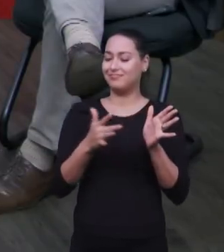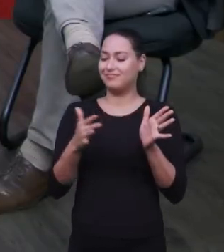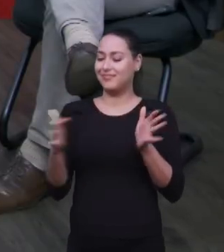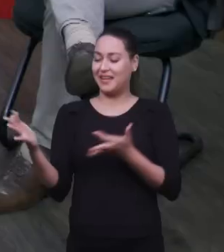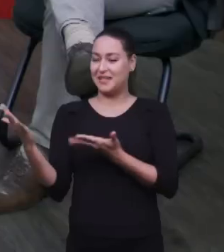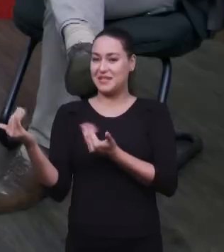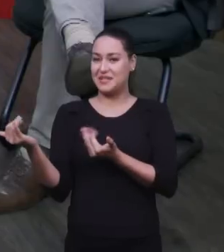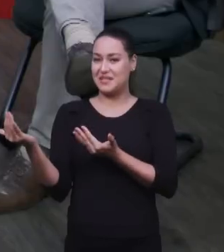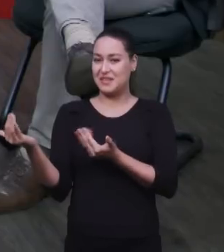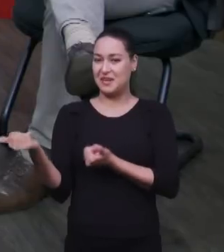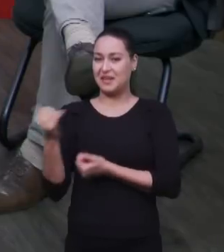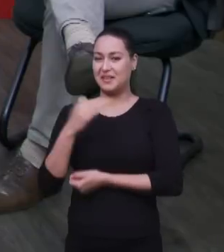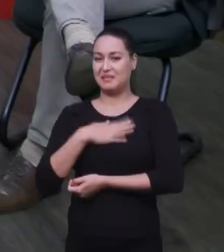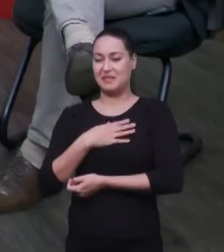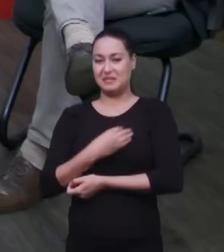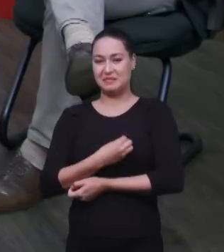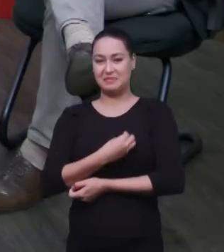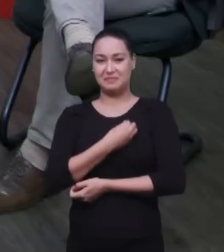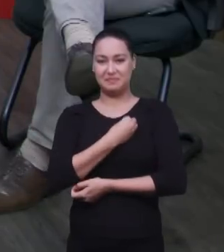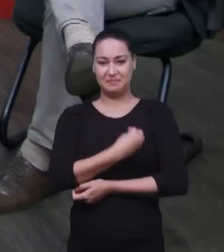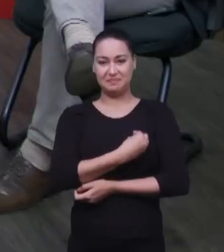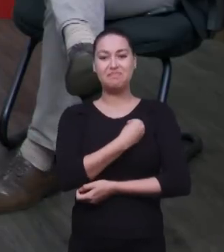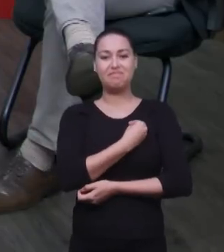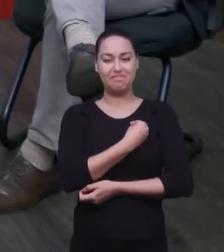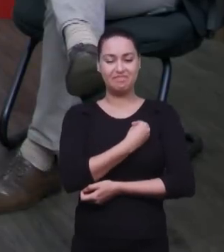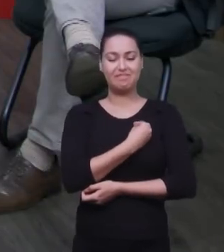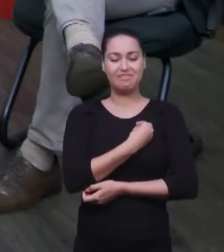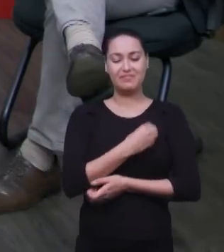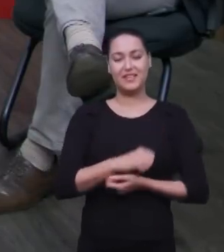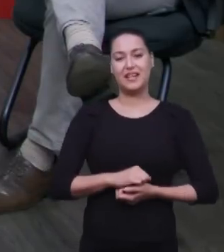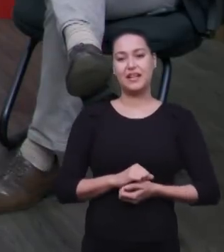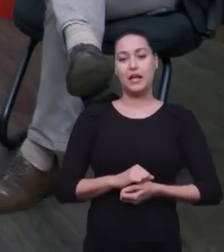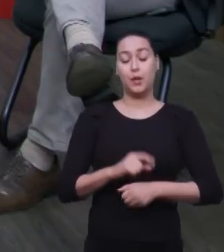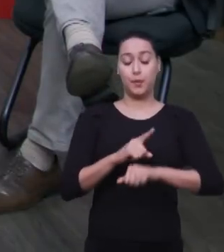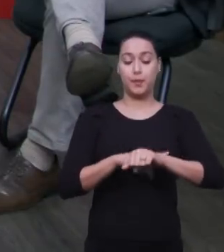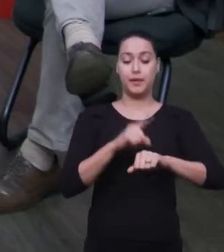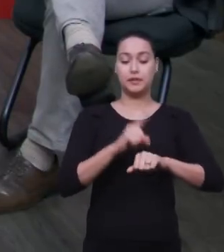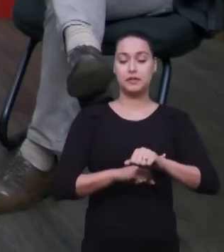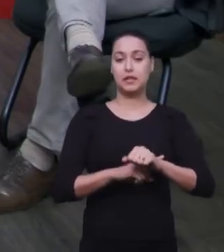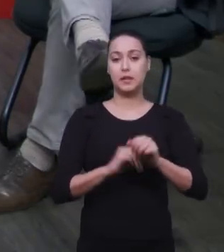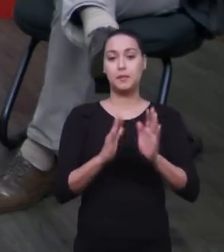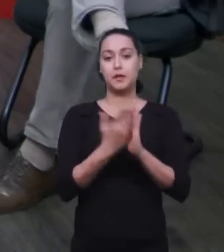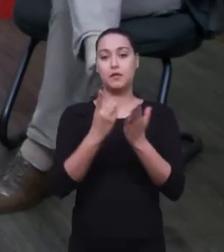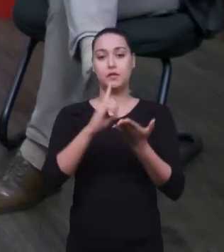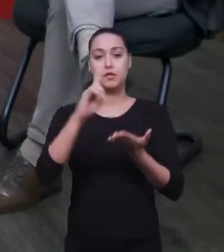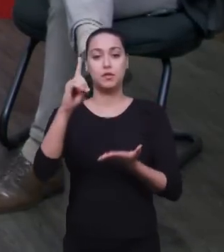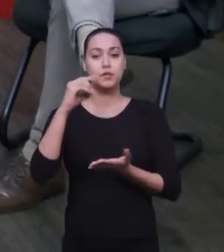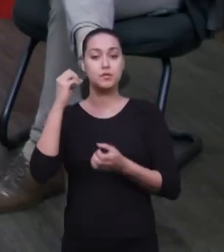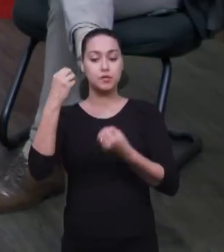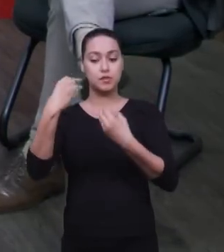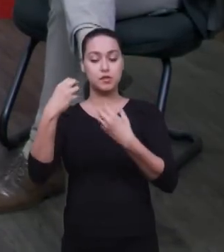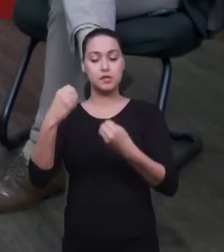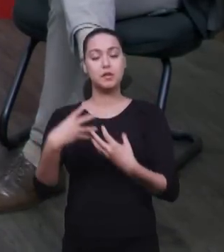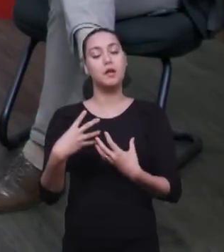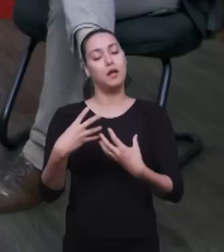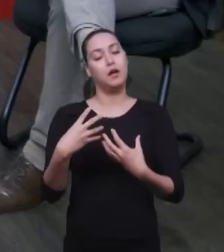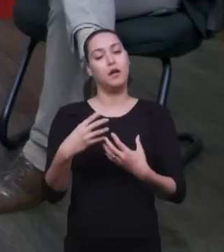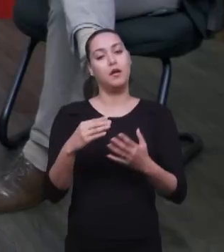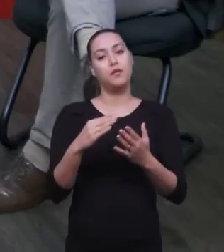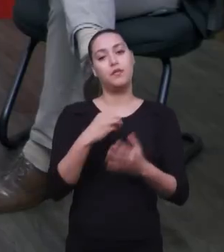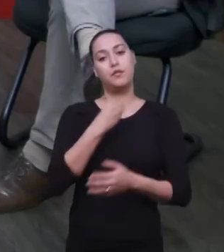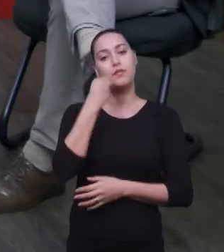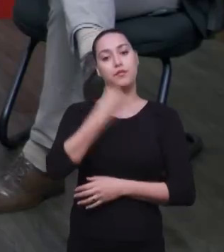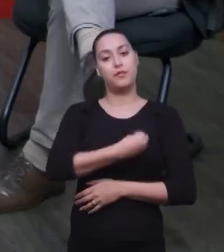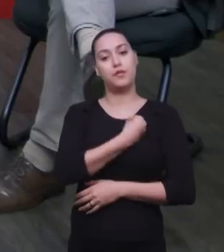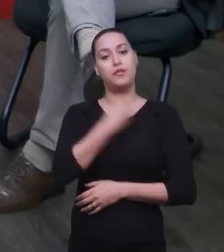nossa mocidade. É o momento que a palavra nos ensina, né, para vivermos essa experiência. Muito